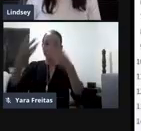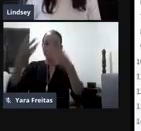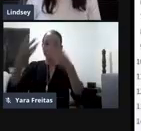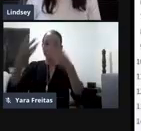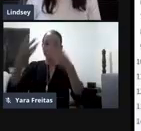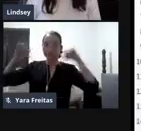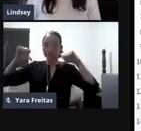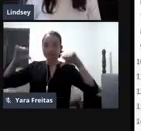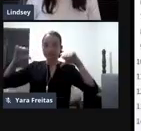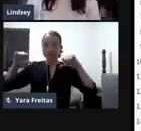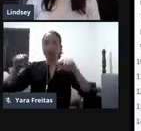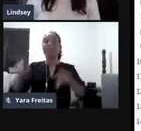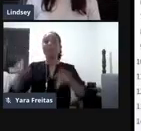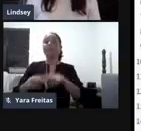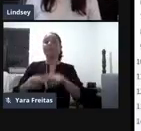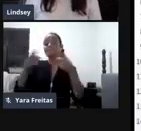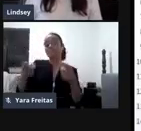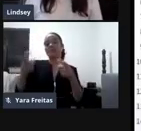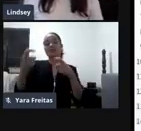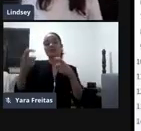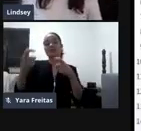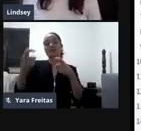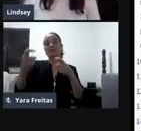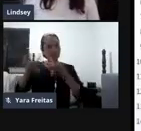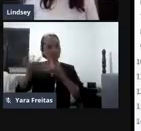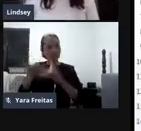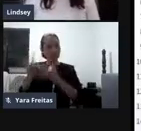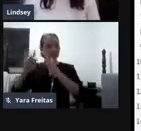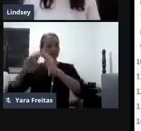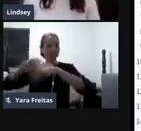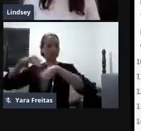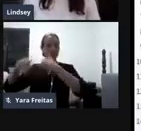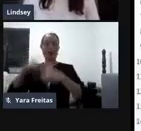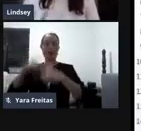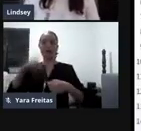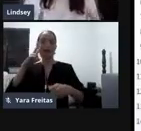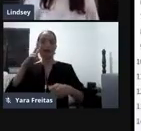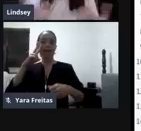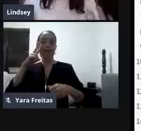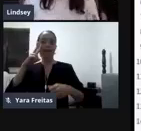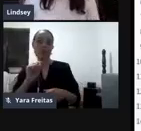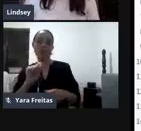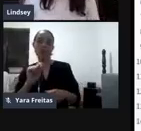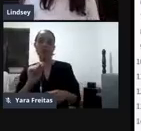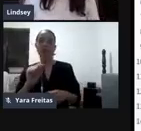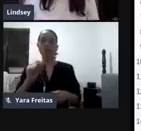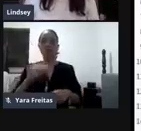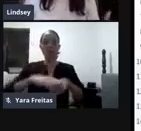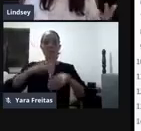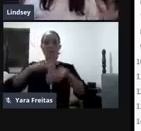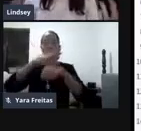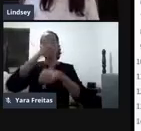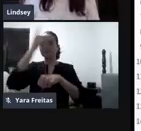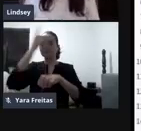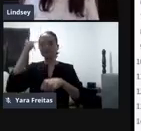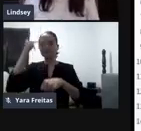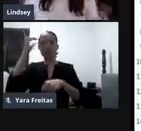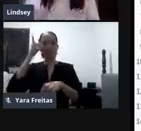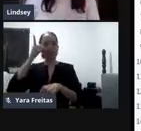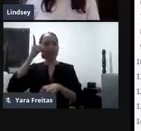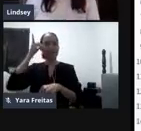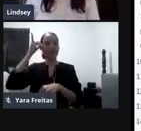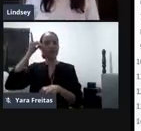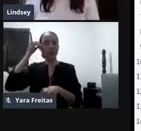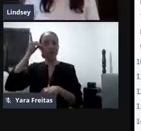graças à medicina, aos avanços, nós temos visto, né, mais pessoas com síndrome de